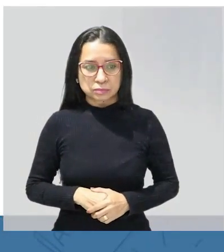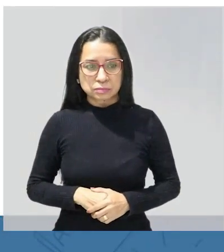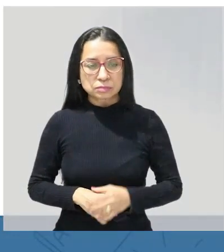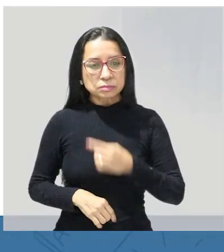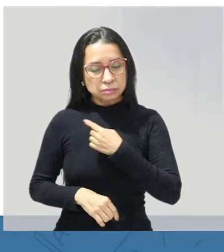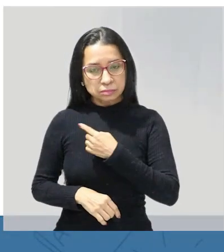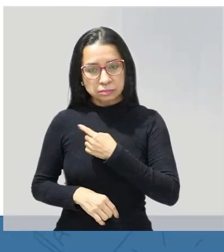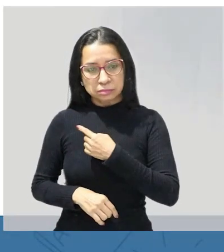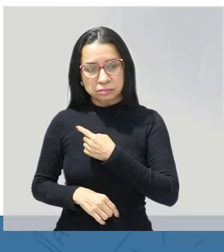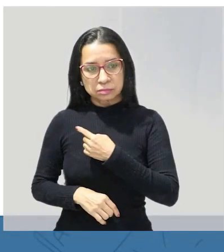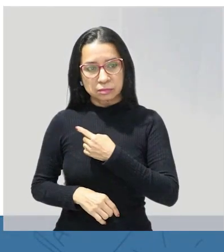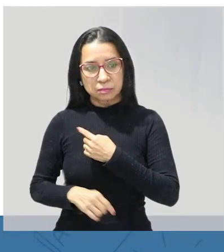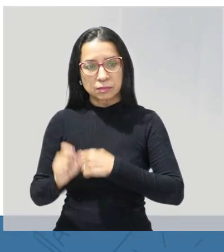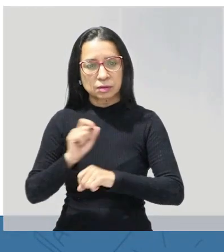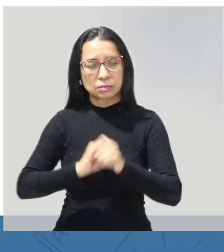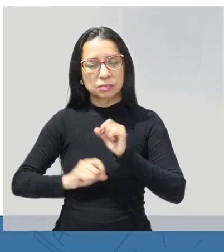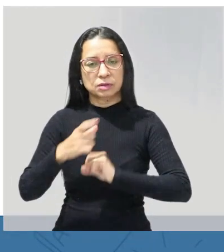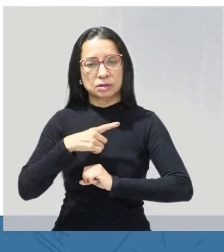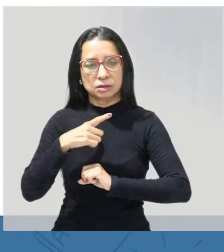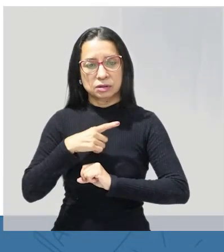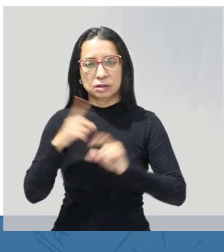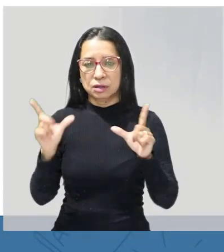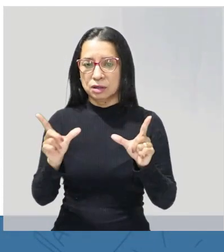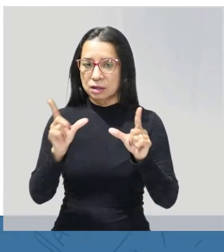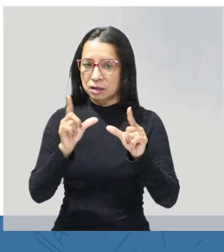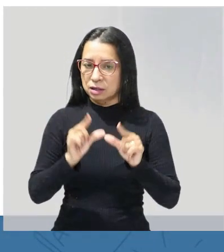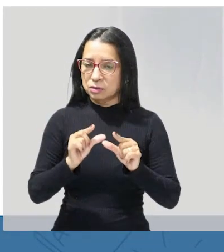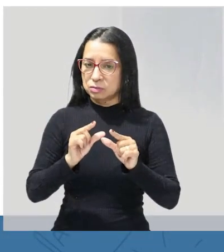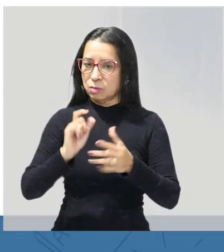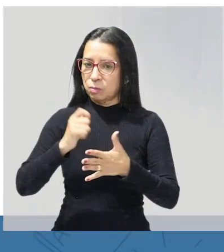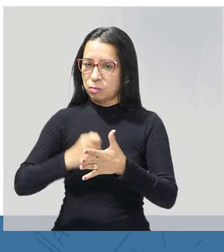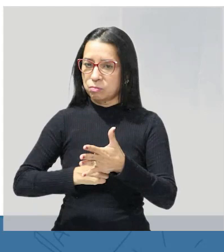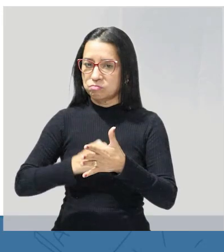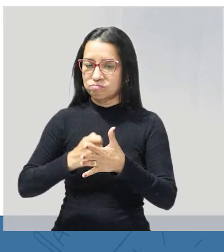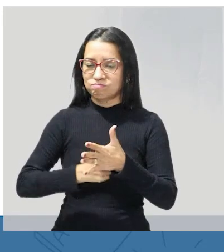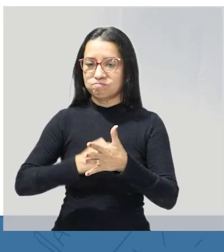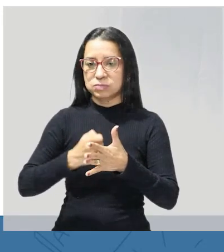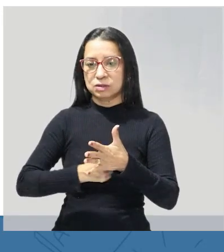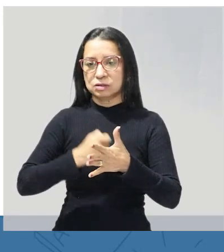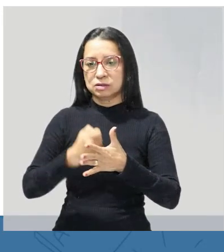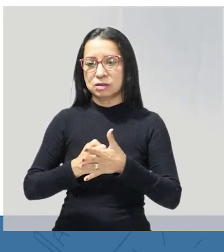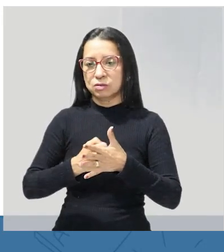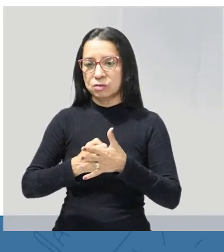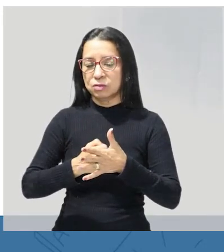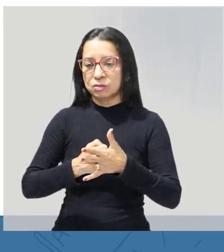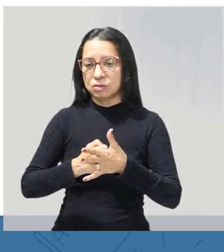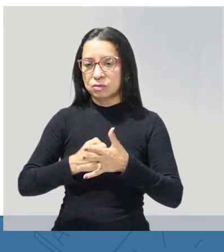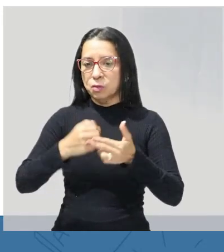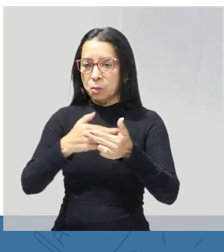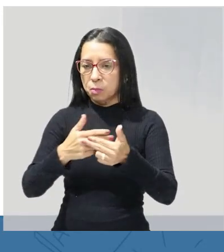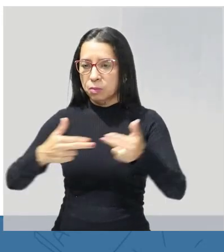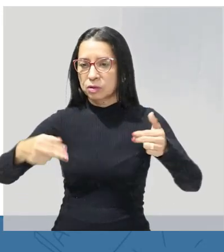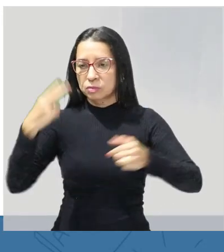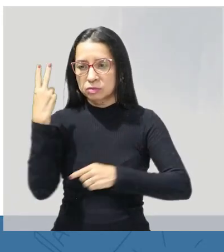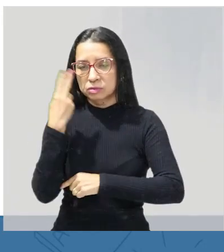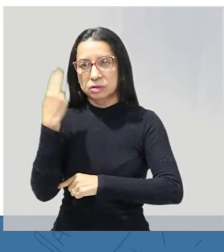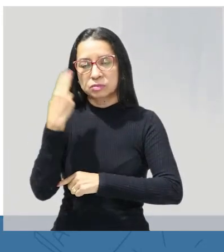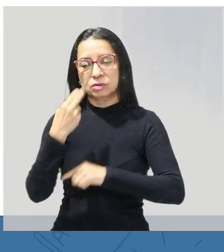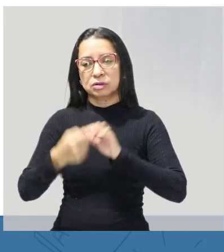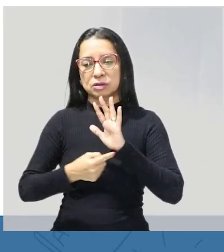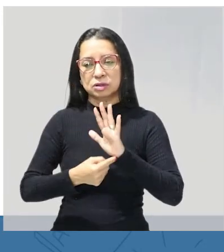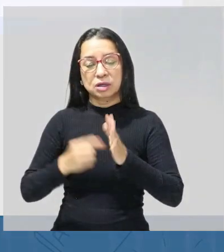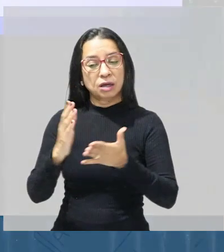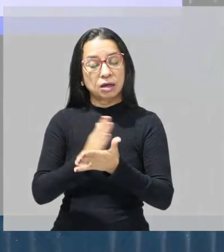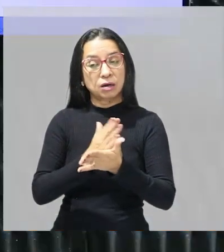diz o seguinte, ó, para que haja a redução da pressão sobre o recurso natural mencionado, ou seja,